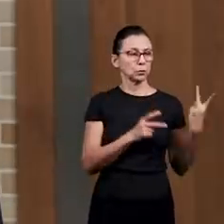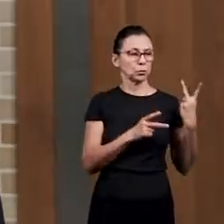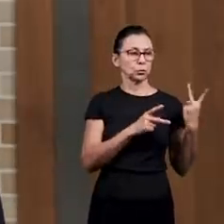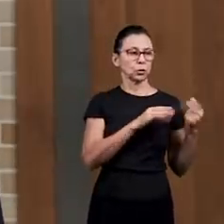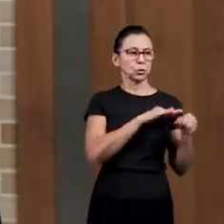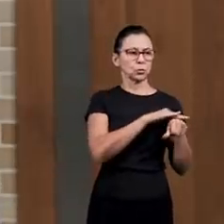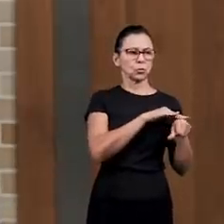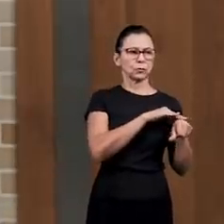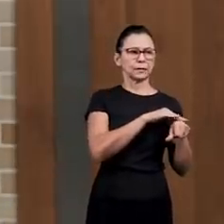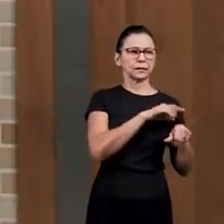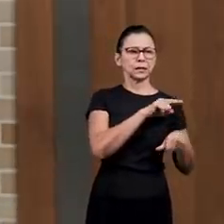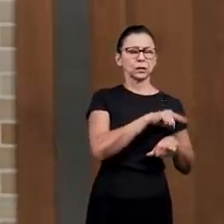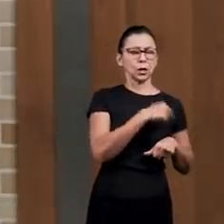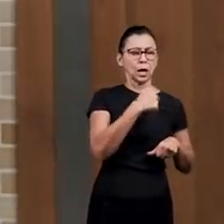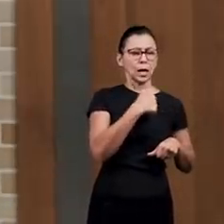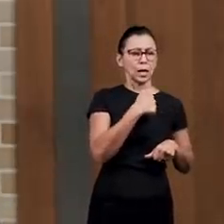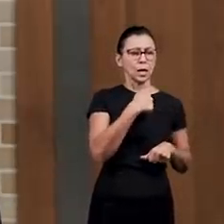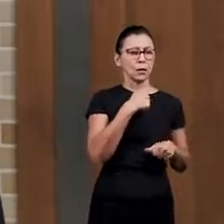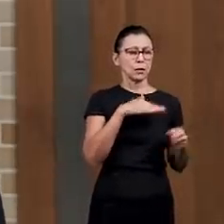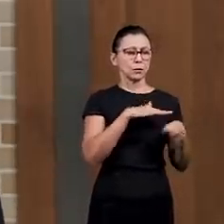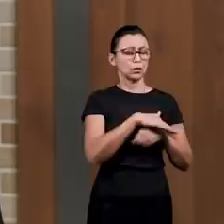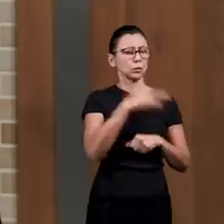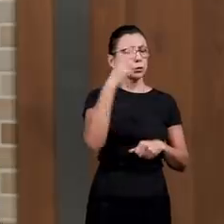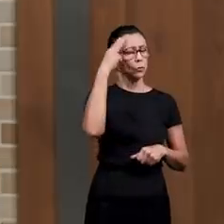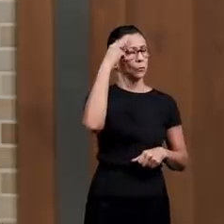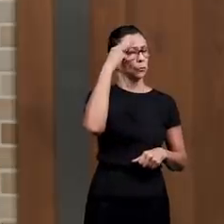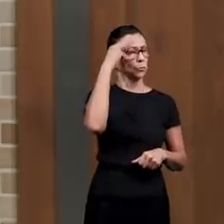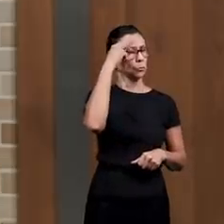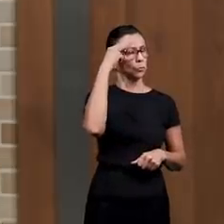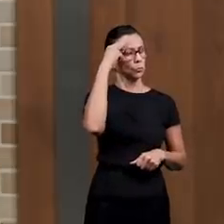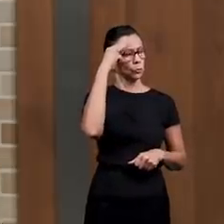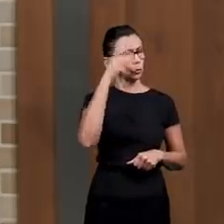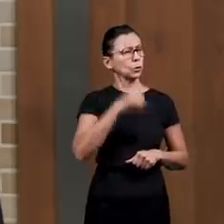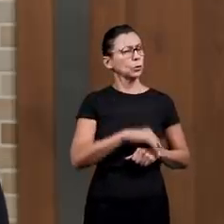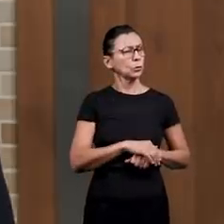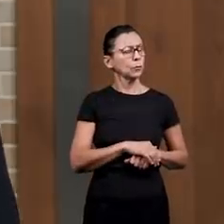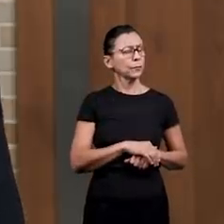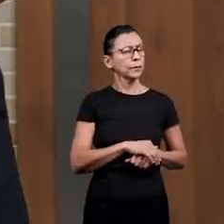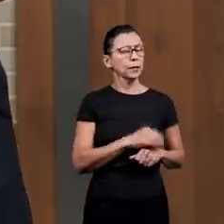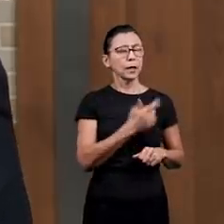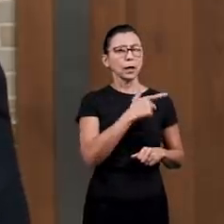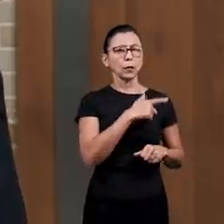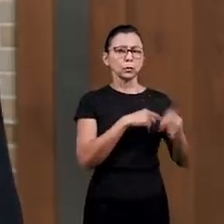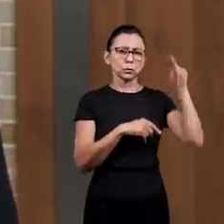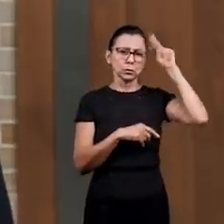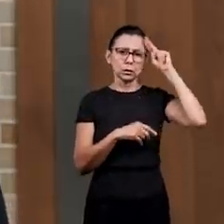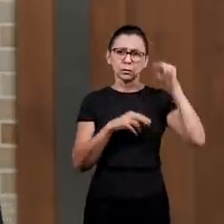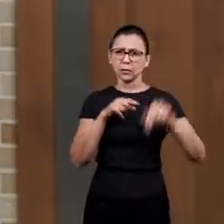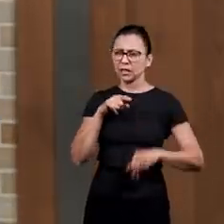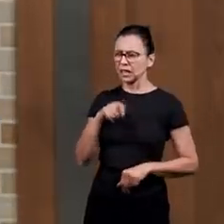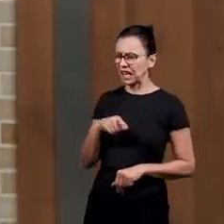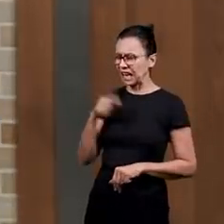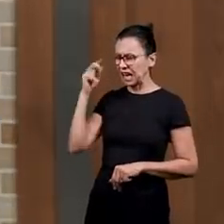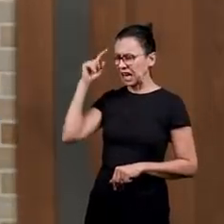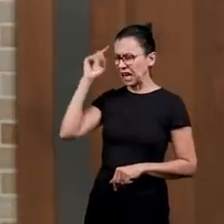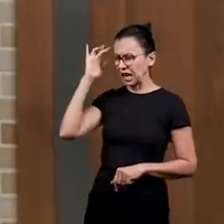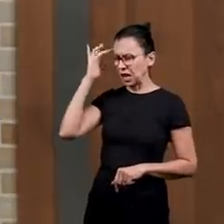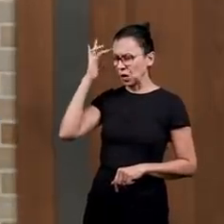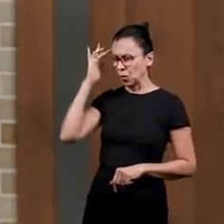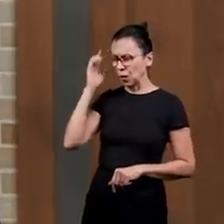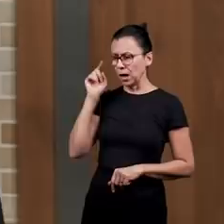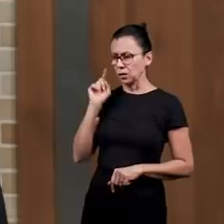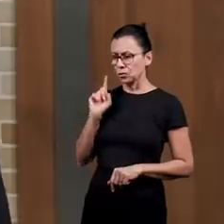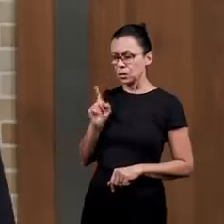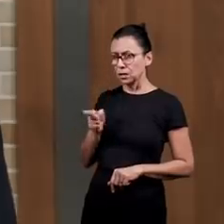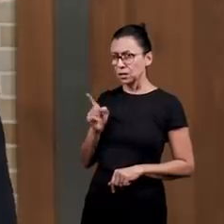coisa, é a espada de Gideão. Isso significa que Deus vai entregar a Gideão o nosso povo, o